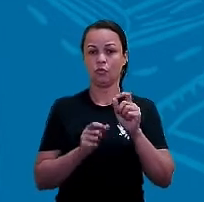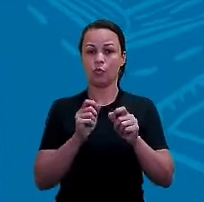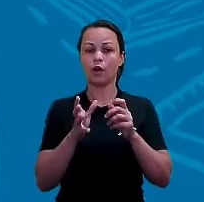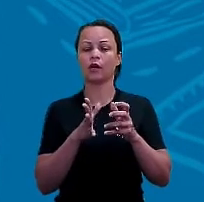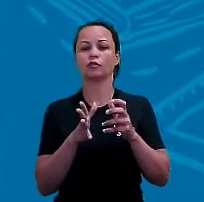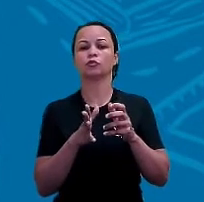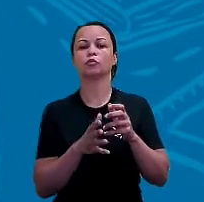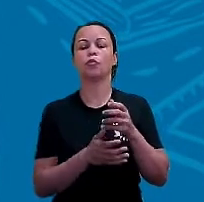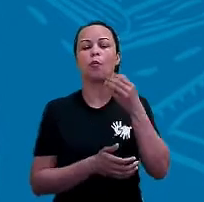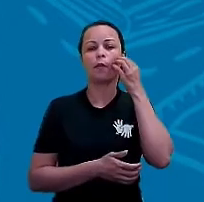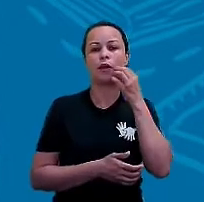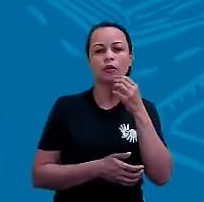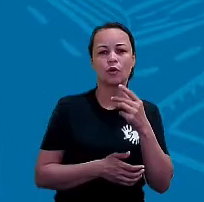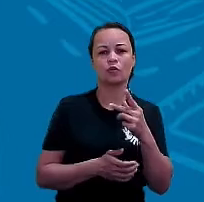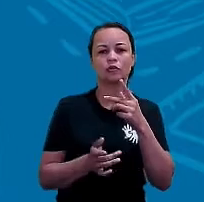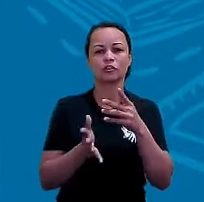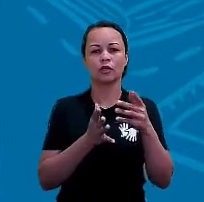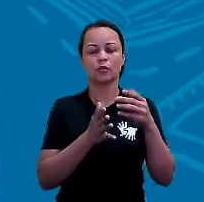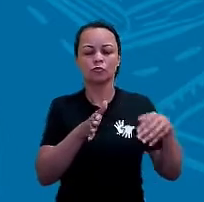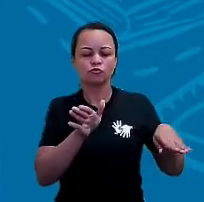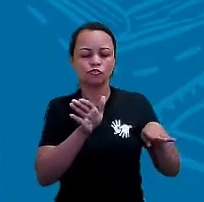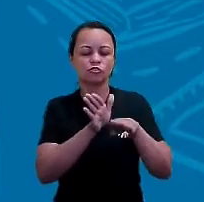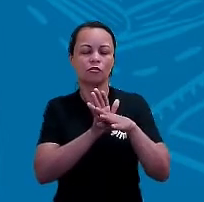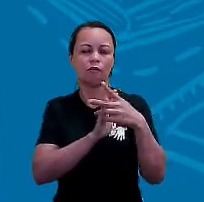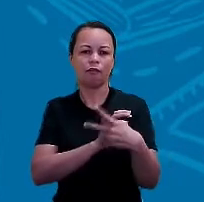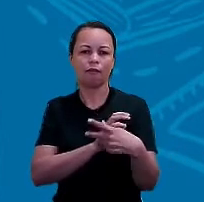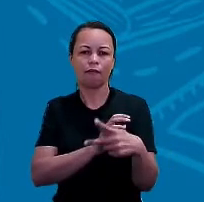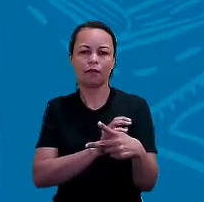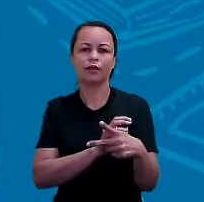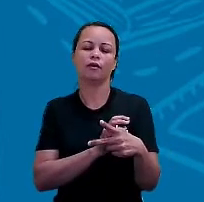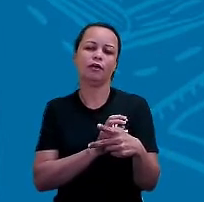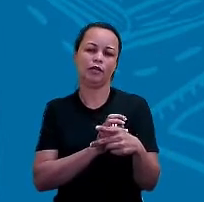sua comitiva e vai trocar